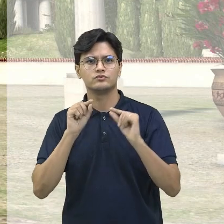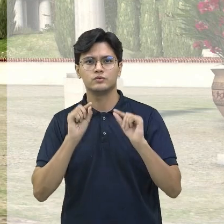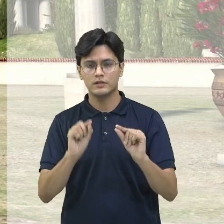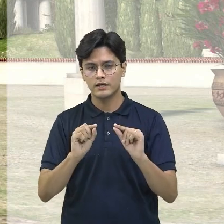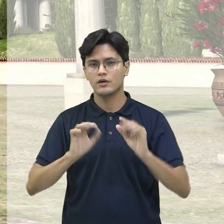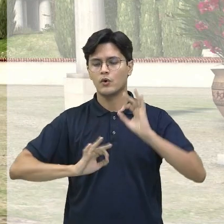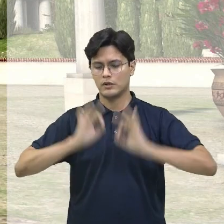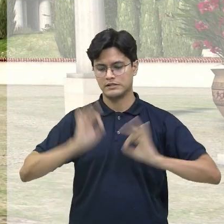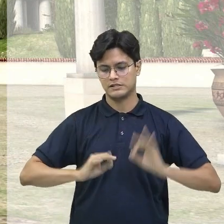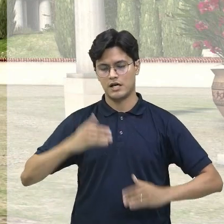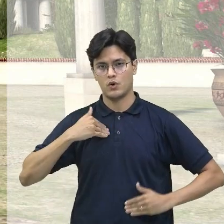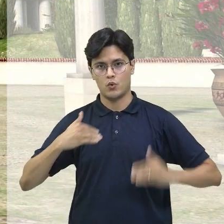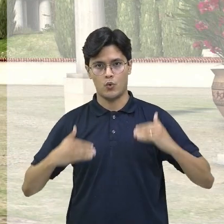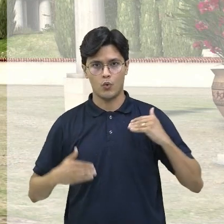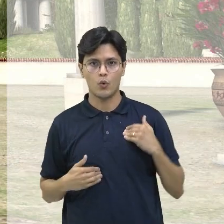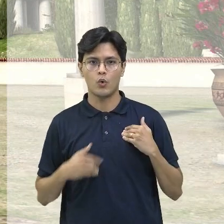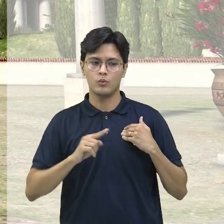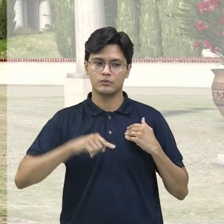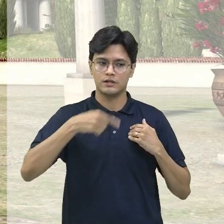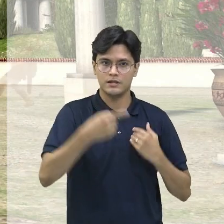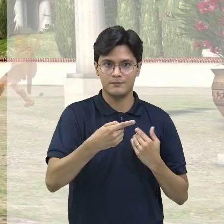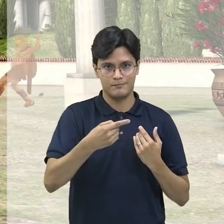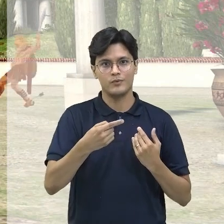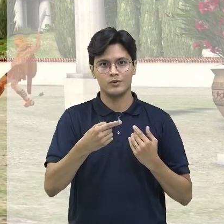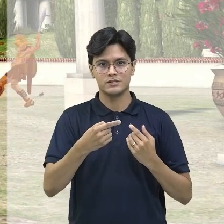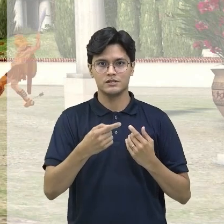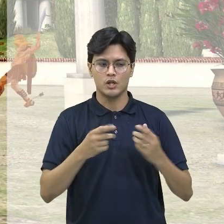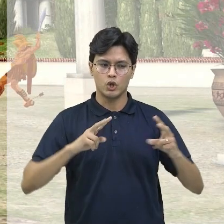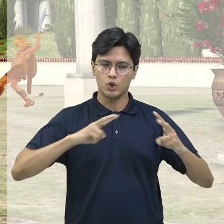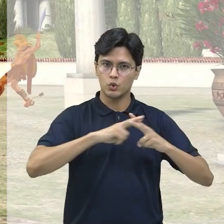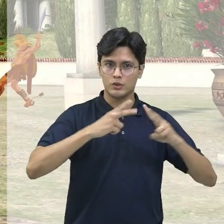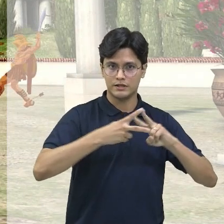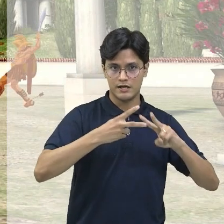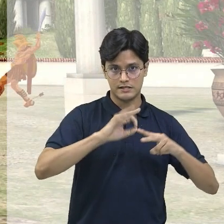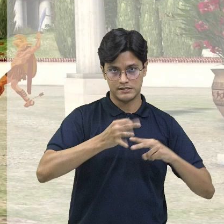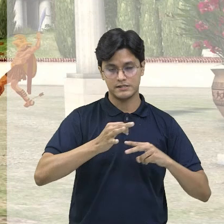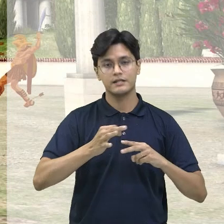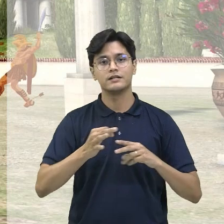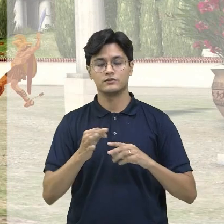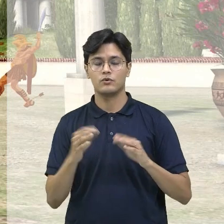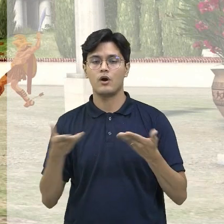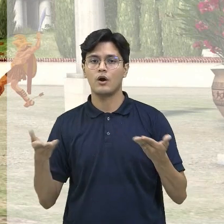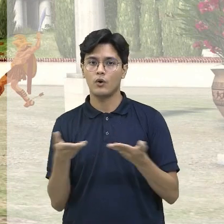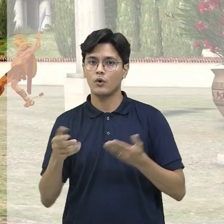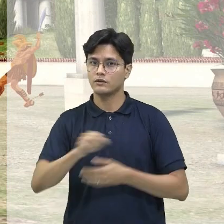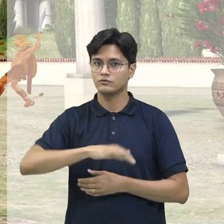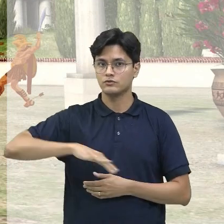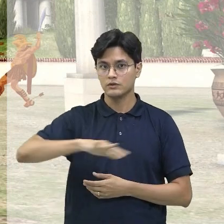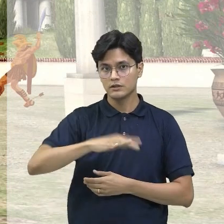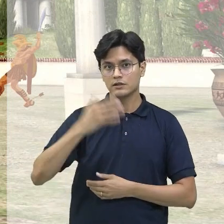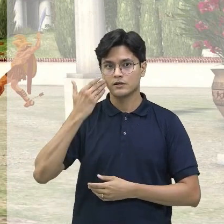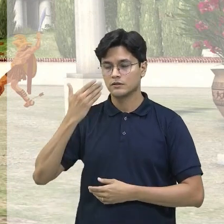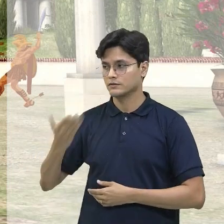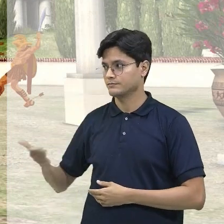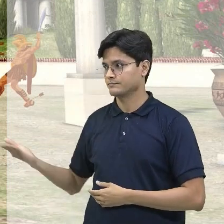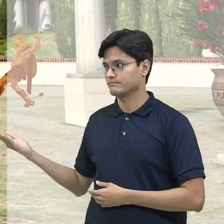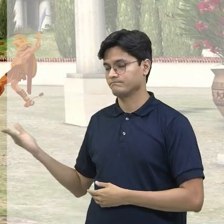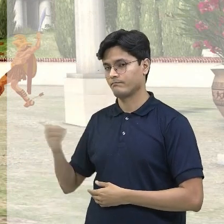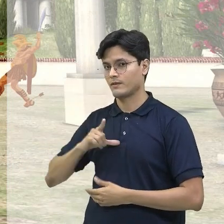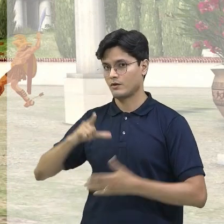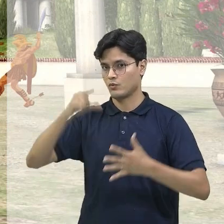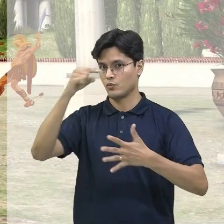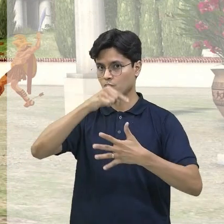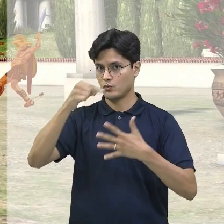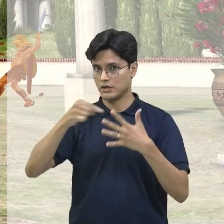Tá certo? Então observem aqui mais uma vez o nosso cenário e agora já com os nossos elementos aí,